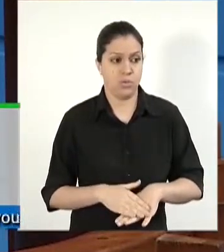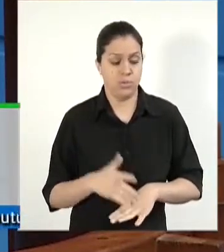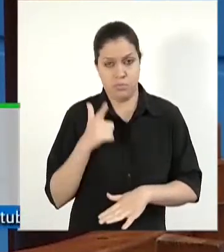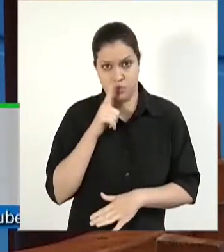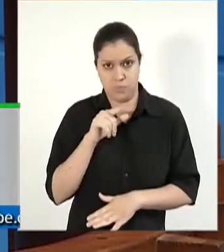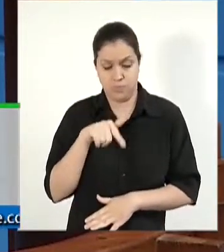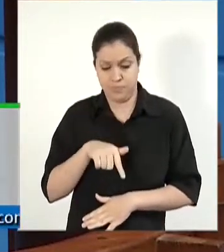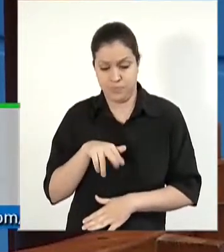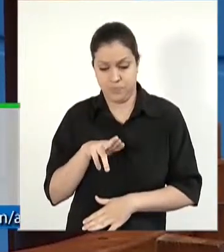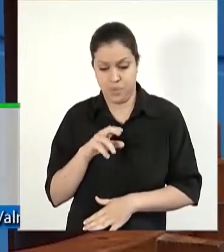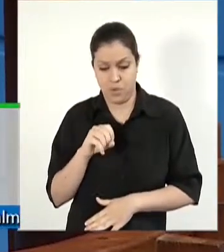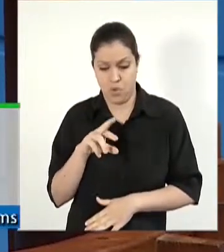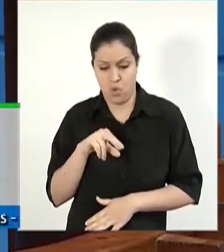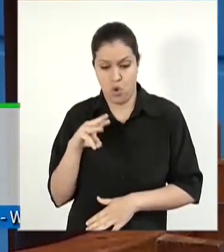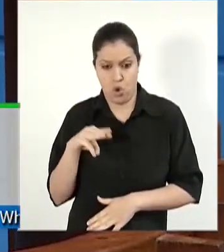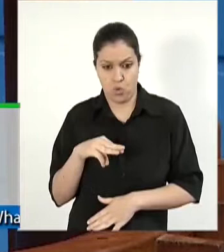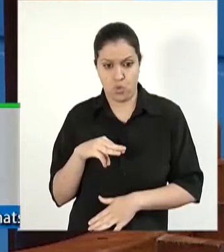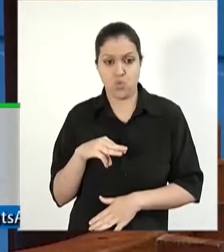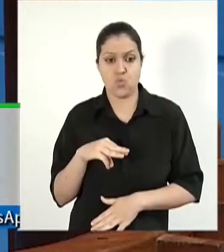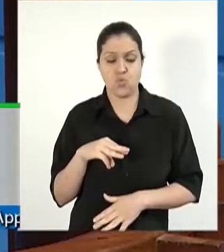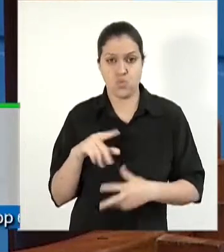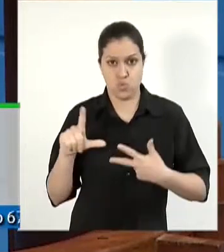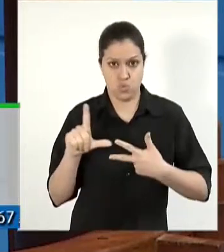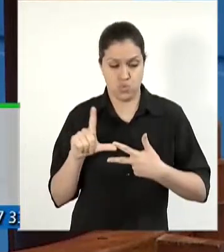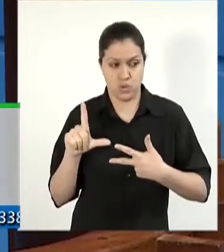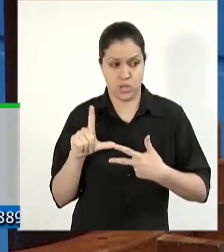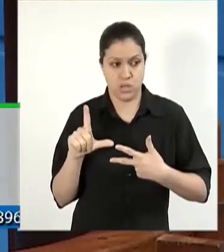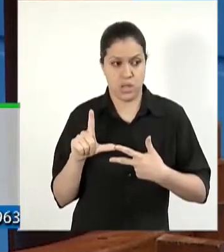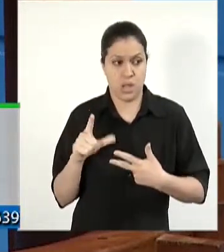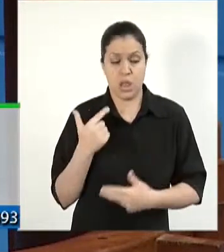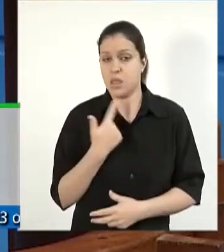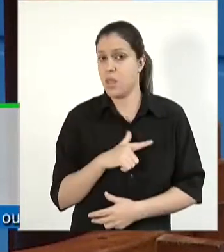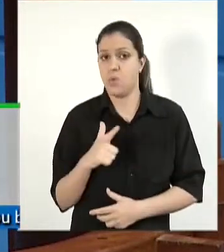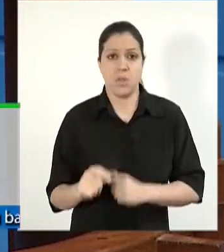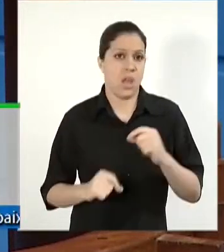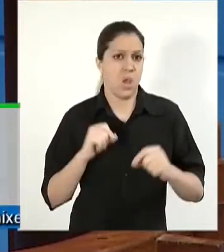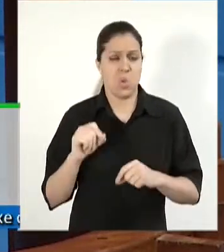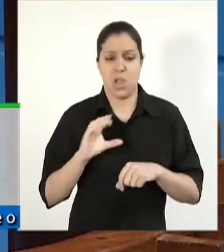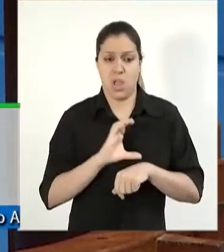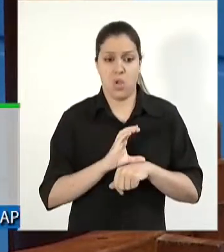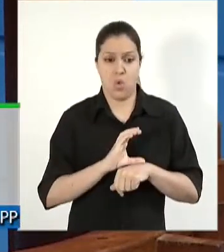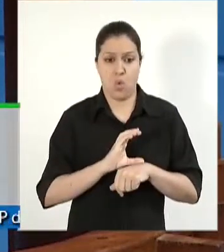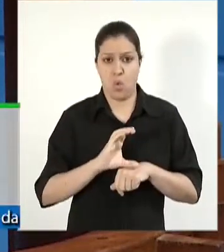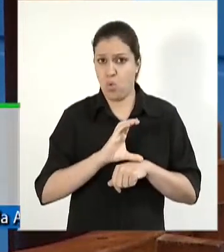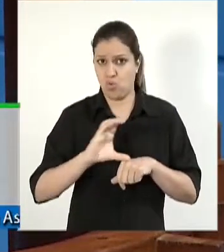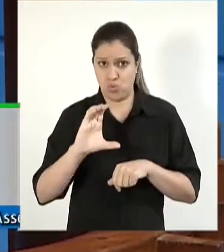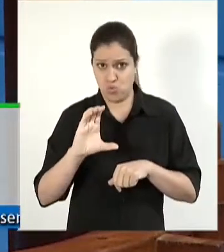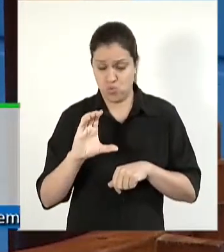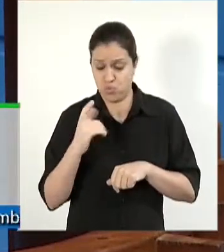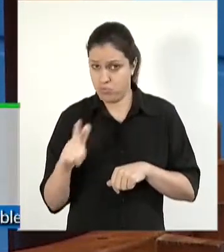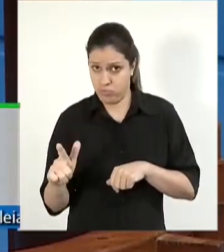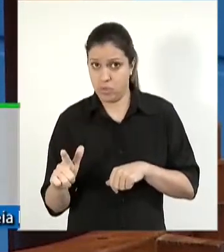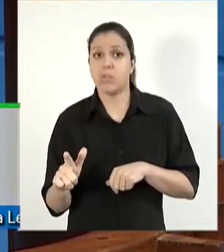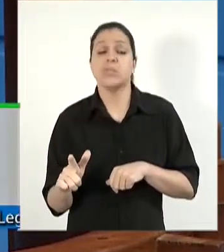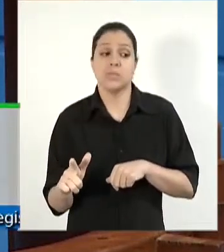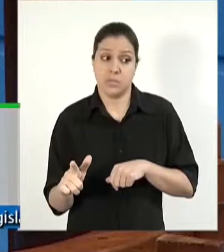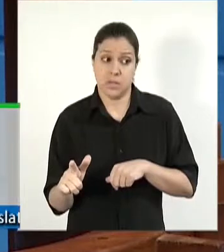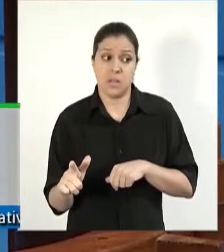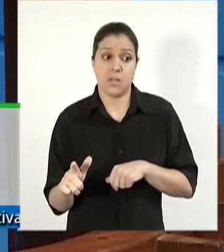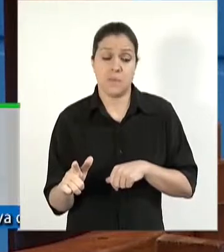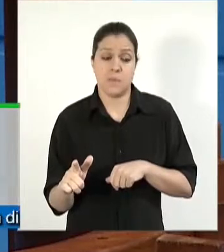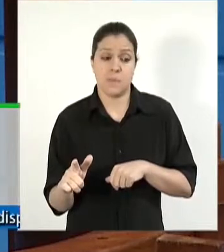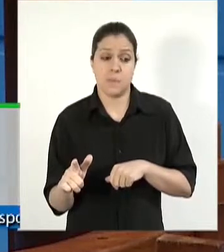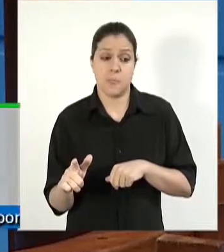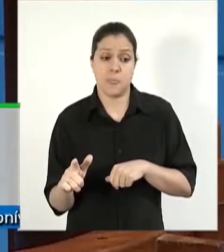processo legislativo, não existe nenhum tipo de inconstitucionalidade. Ficou